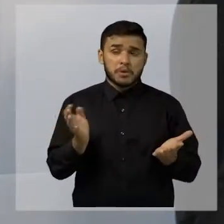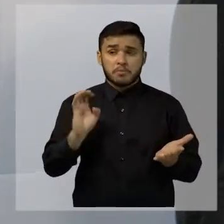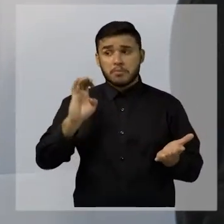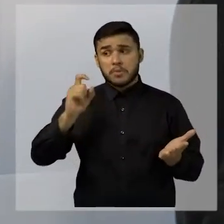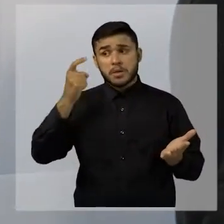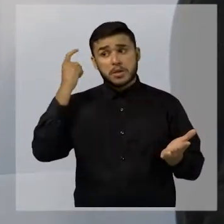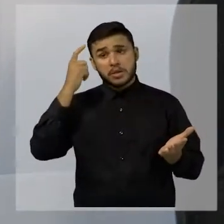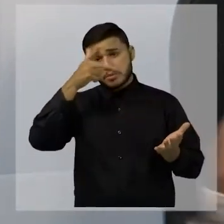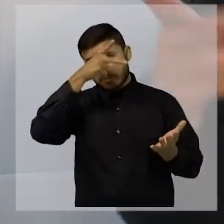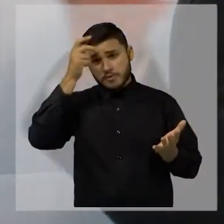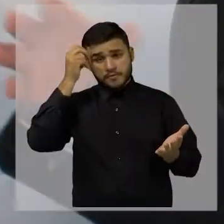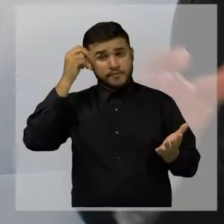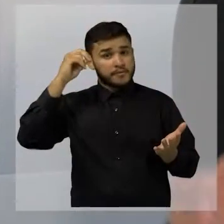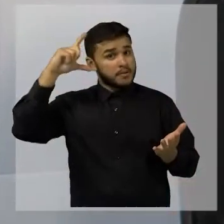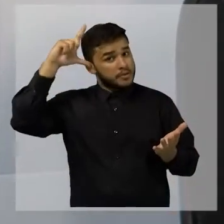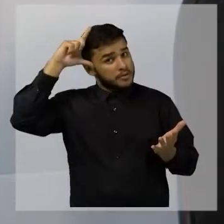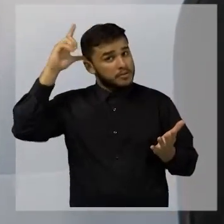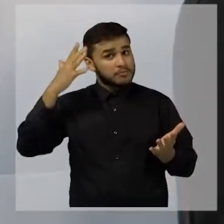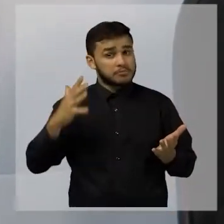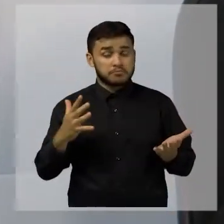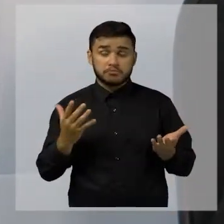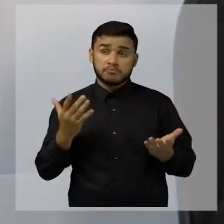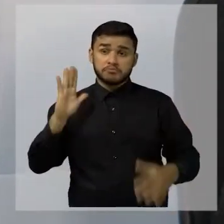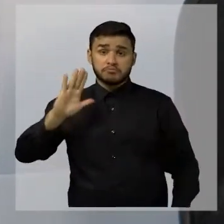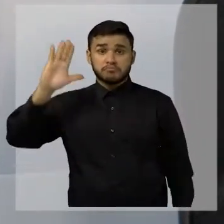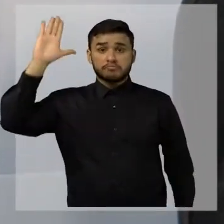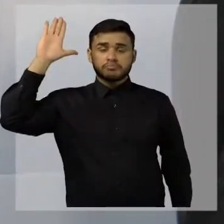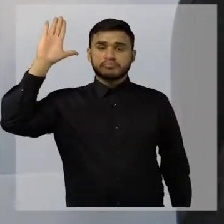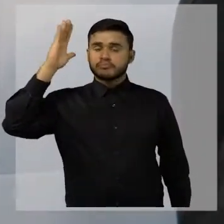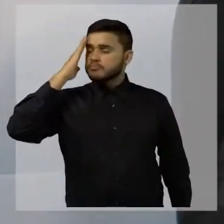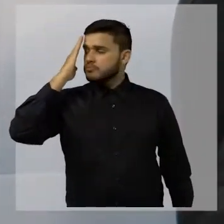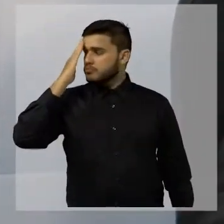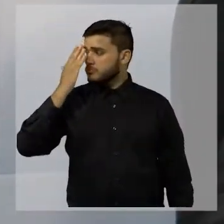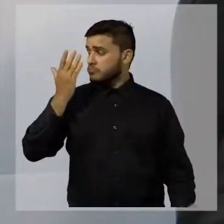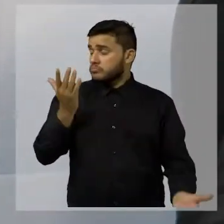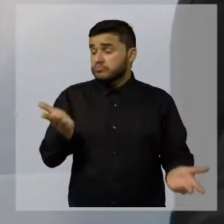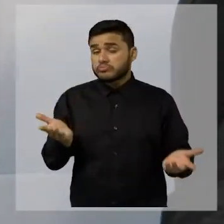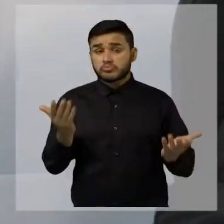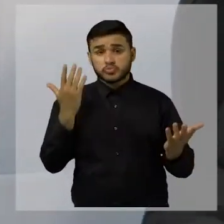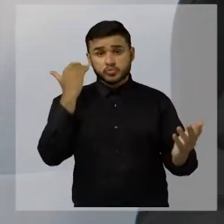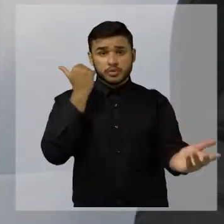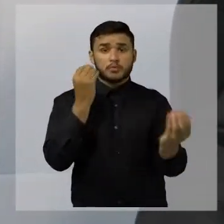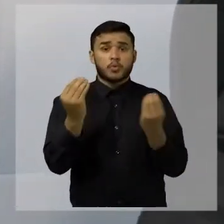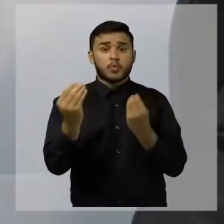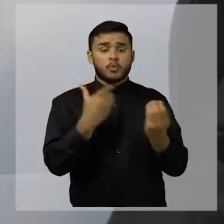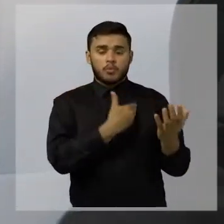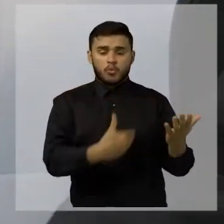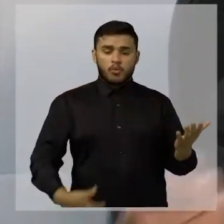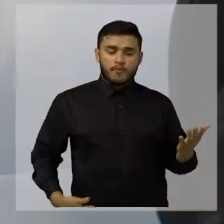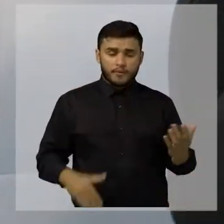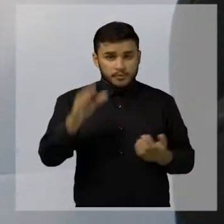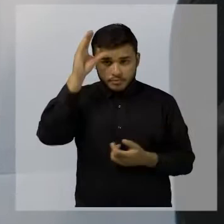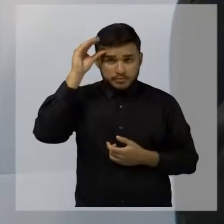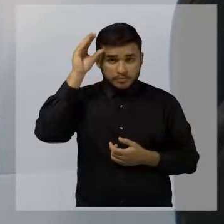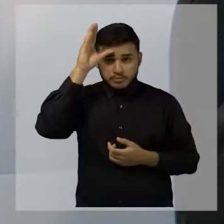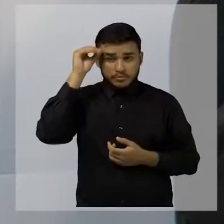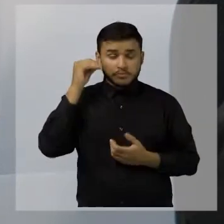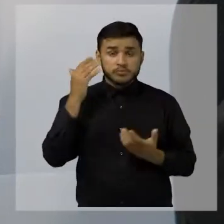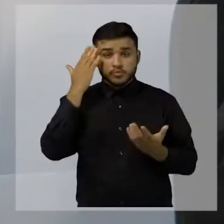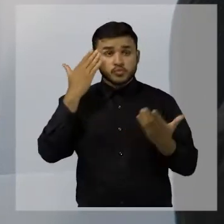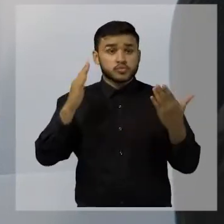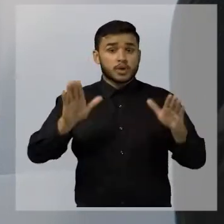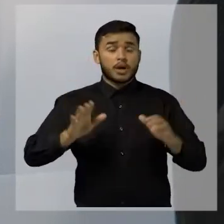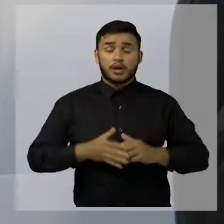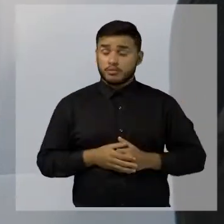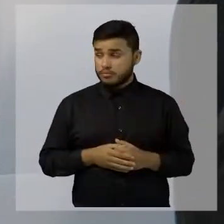mas ninguém sabe qual vai ser o papel do governador Camilo Santana na eleição de Fortaleza, porque Paulo, agora